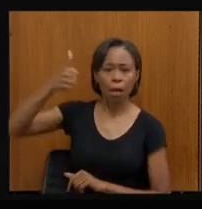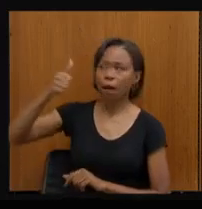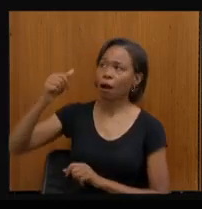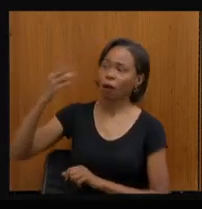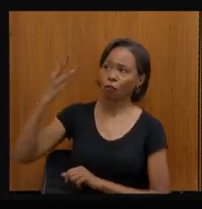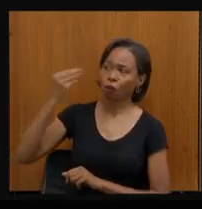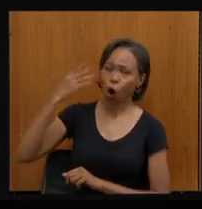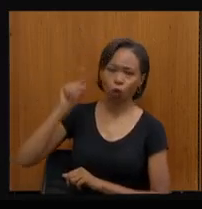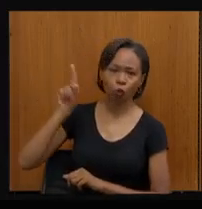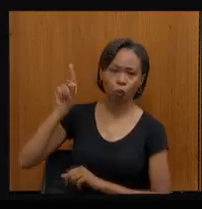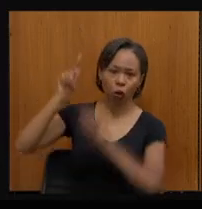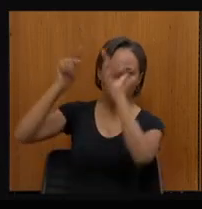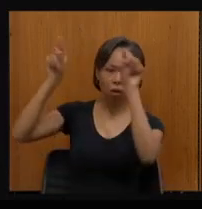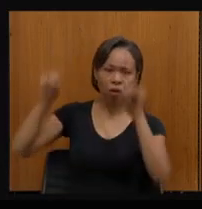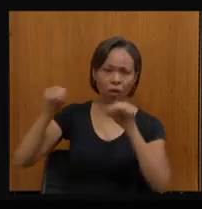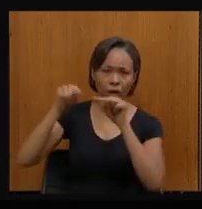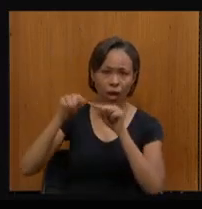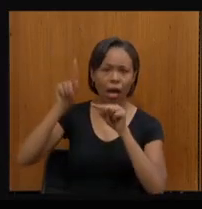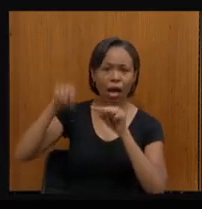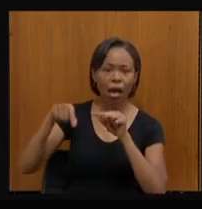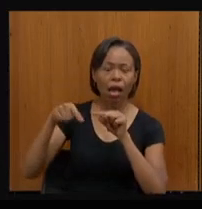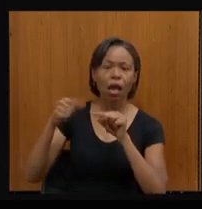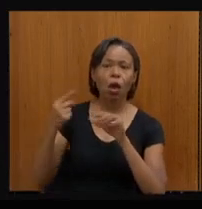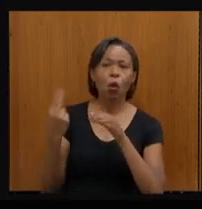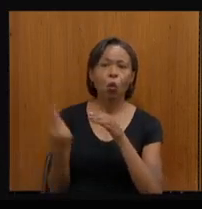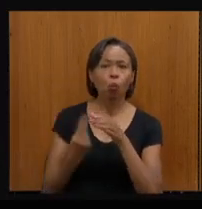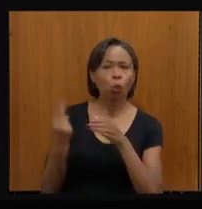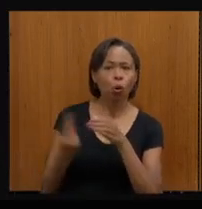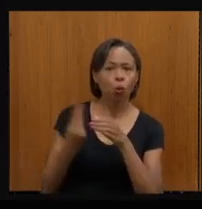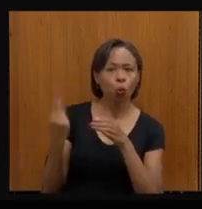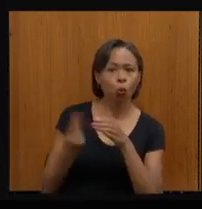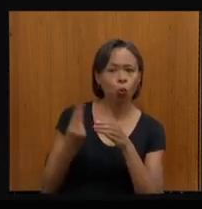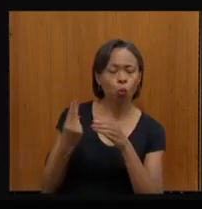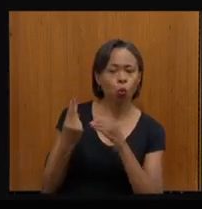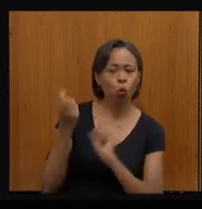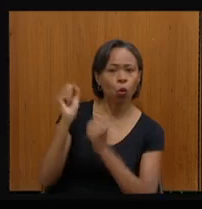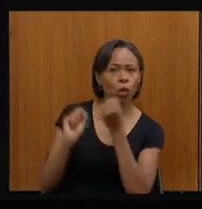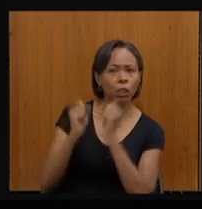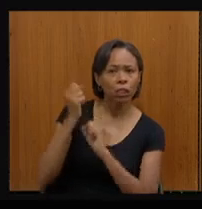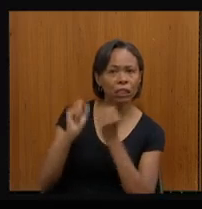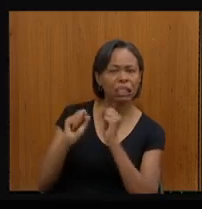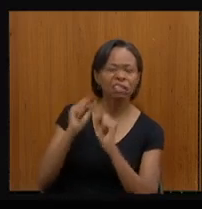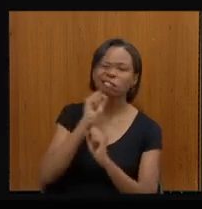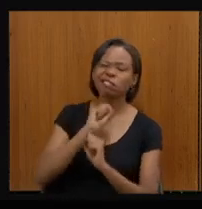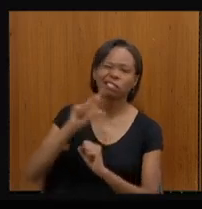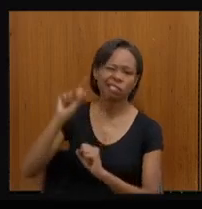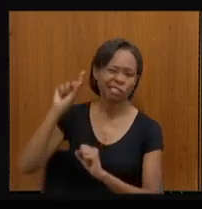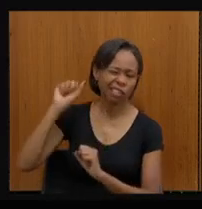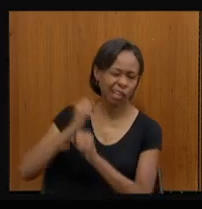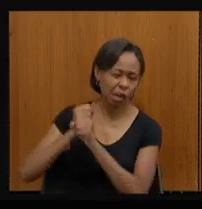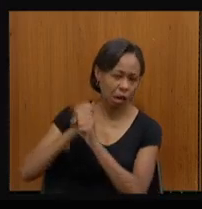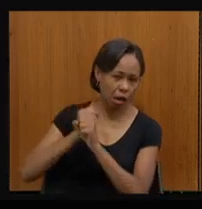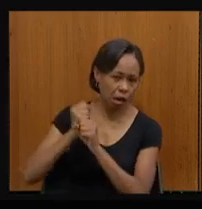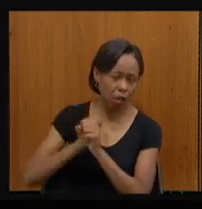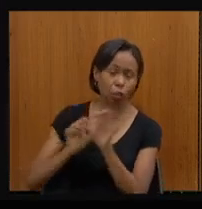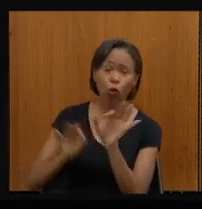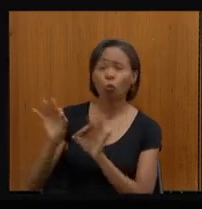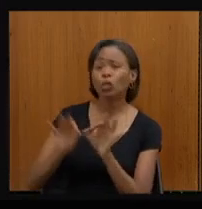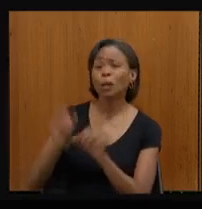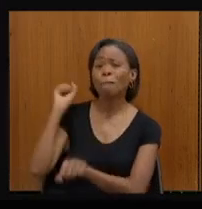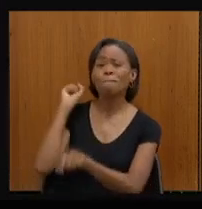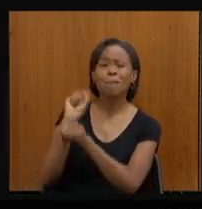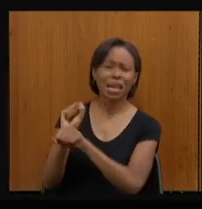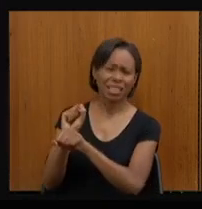pronta é uma usina a carvão já tá operação da muitos anos e o projeto é que ela ia ter